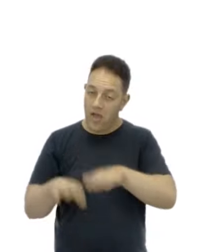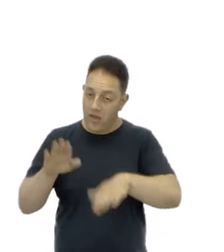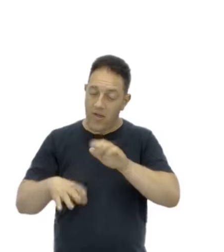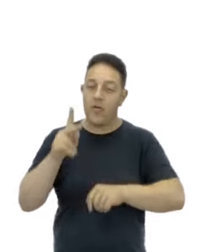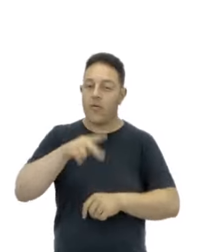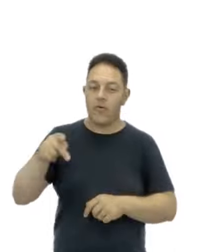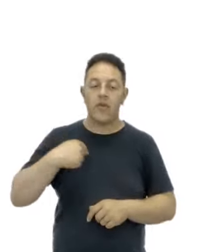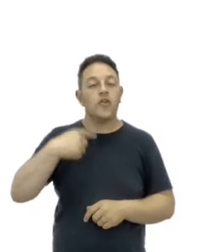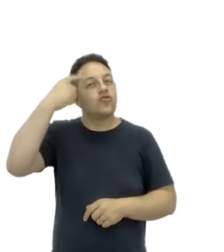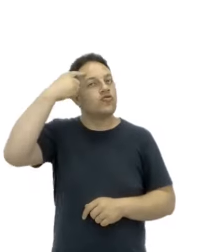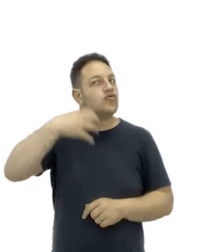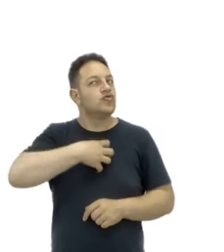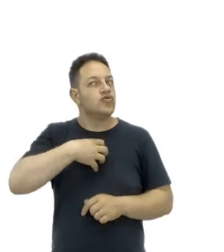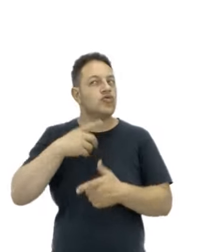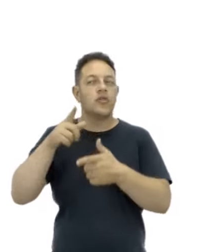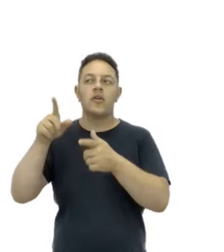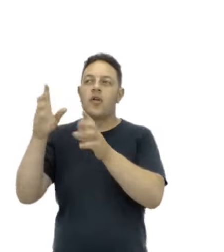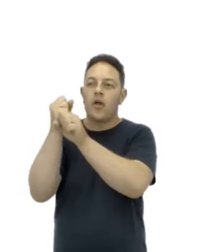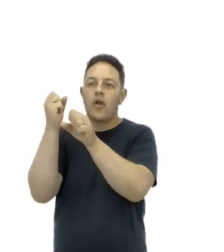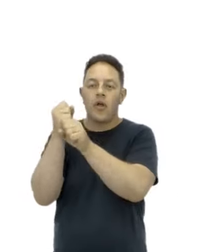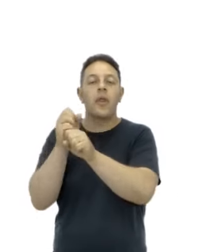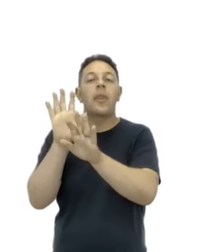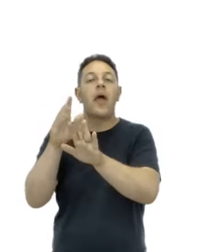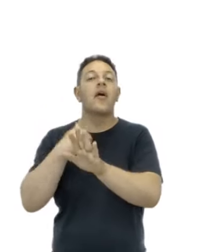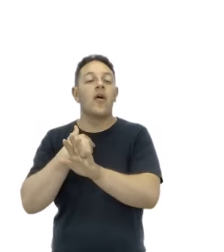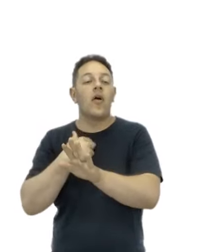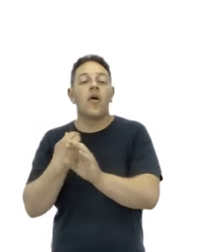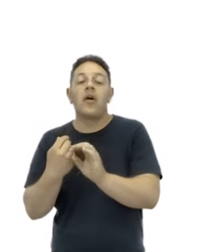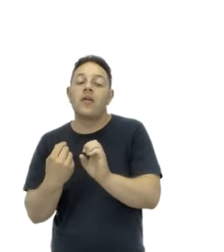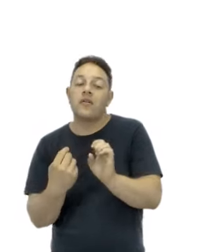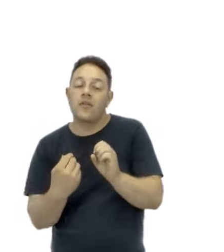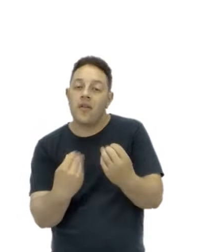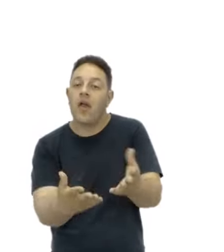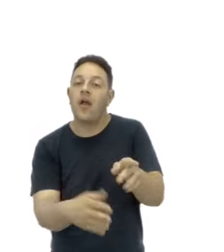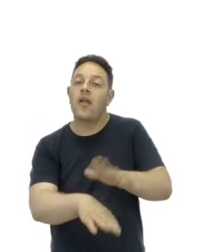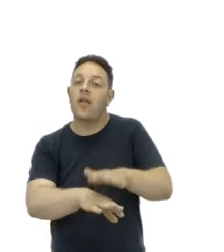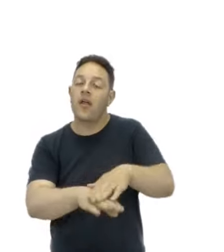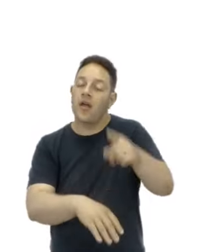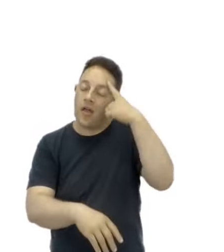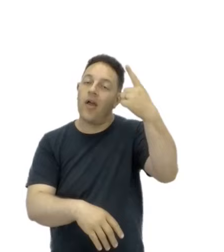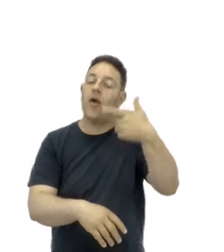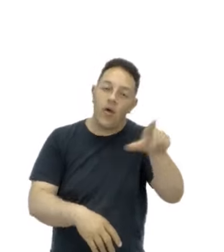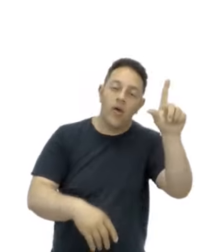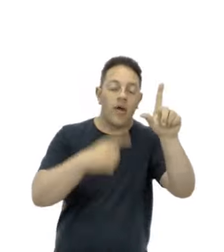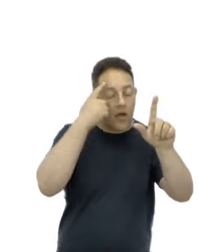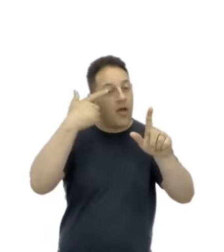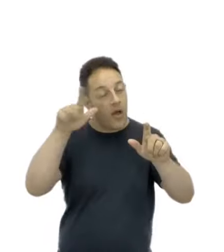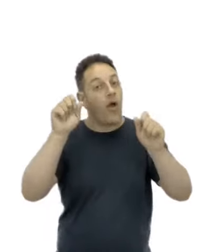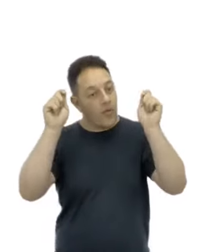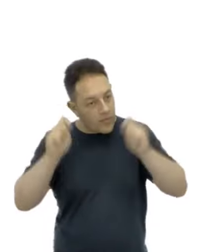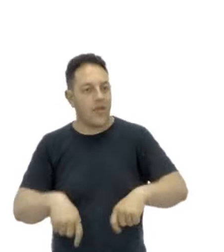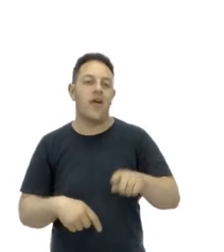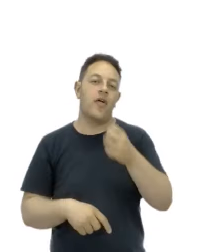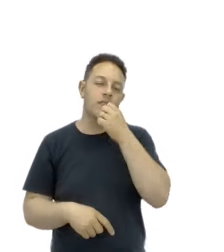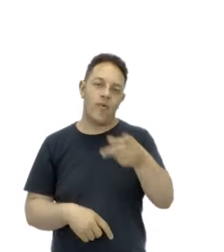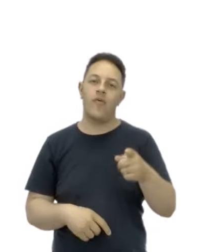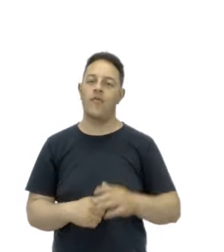a solução do problema, mas quando ele dá voz para a criança, ele vai ver outras possibilidades de